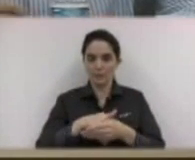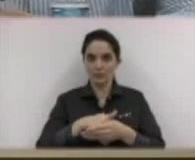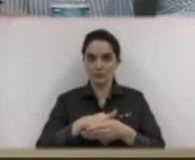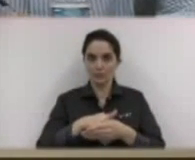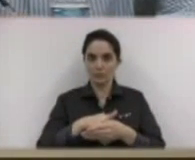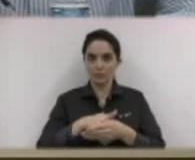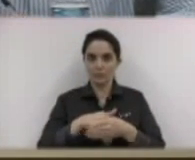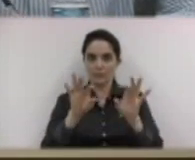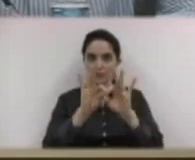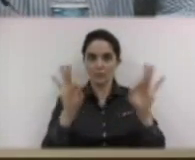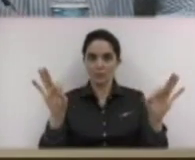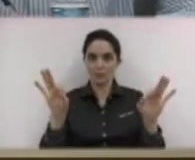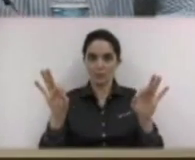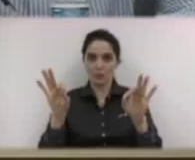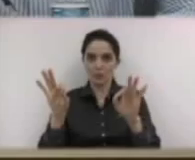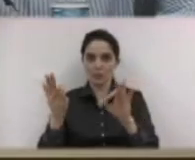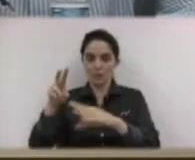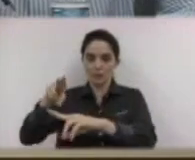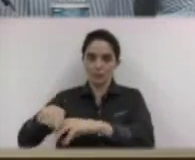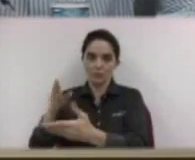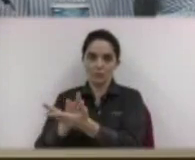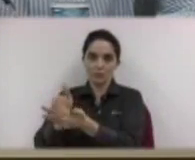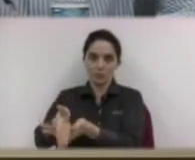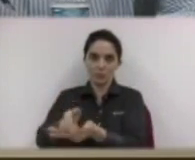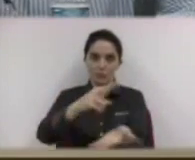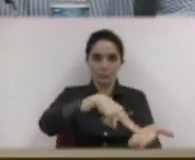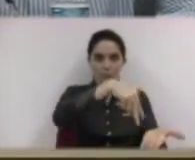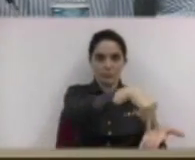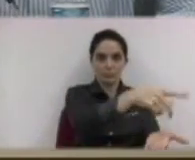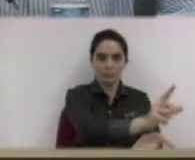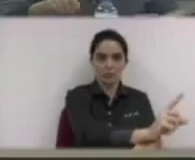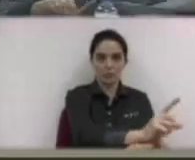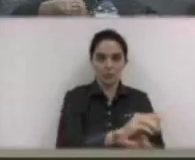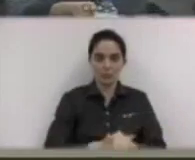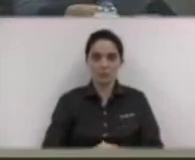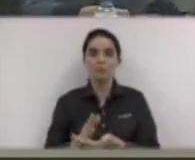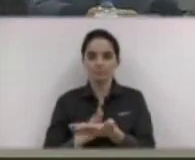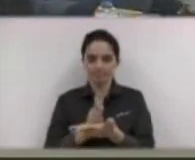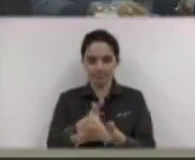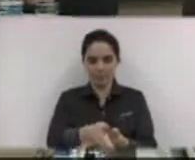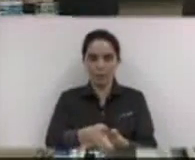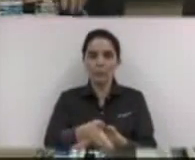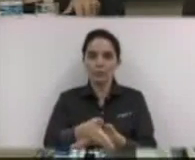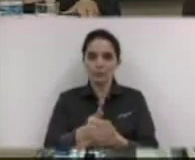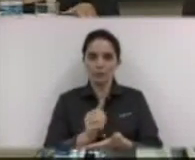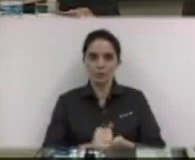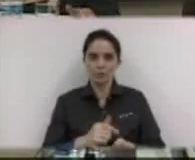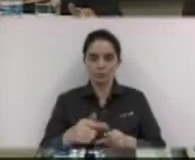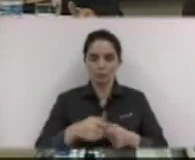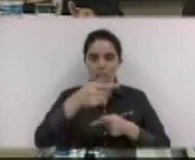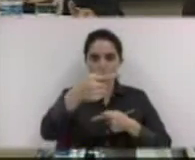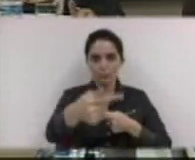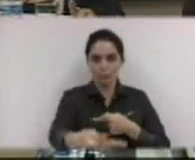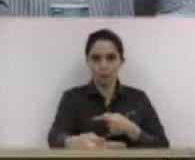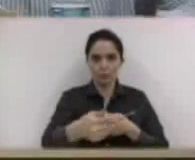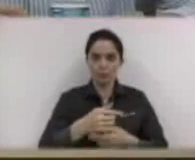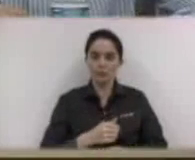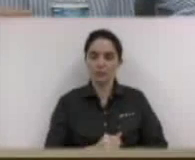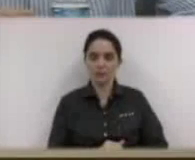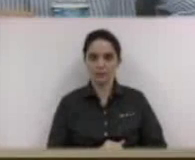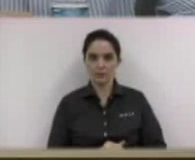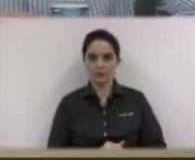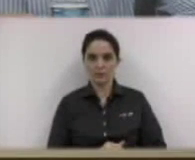votação, e a votação é simbólica. Sentados aprovam, os de pé rejeitam. Está aprovado e prorrogado o prazo